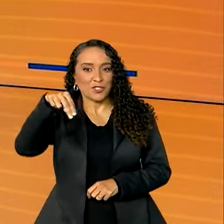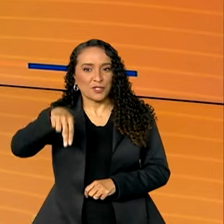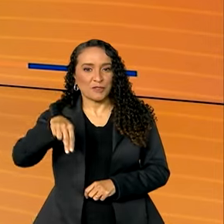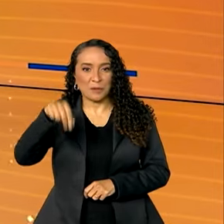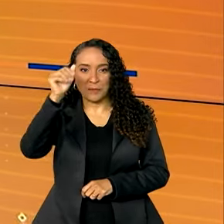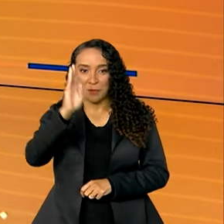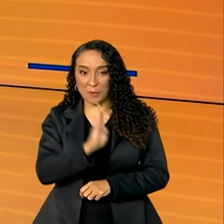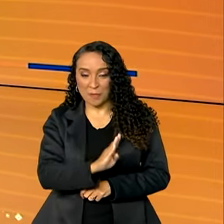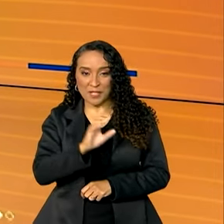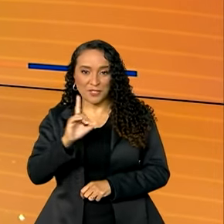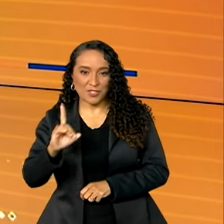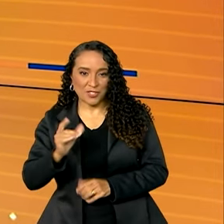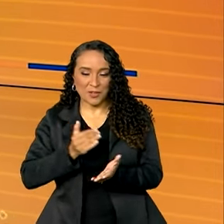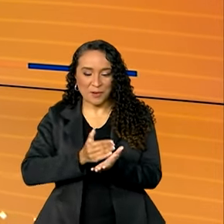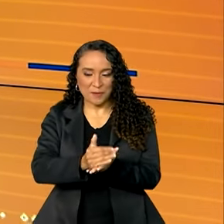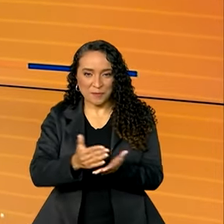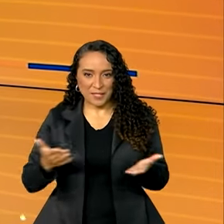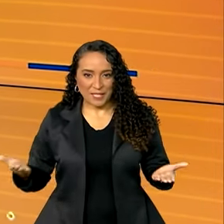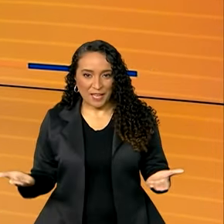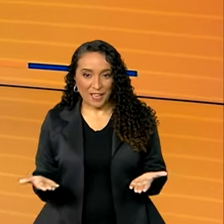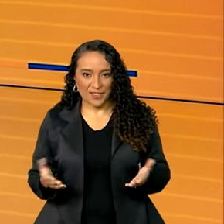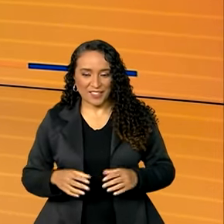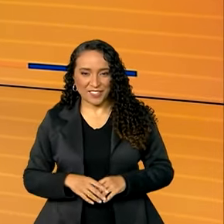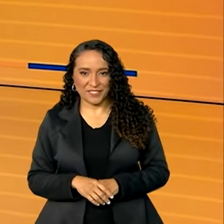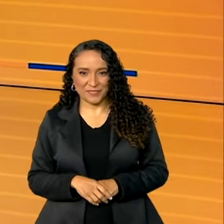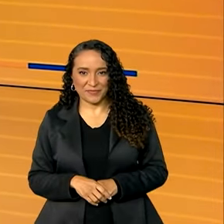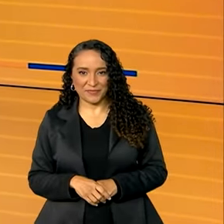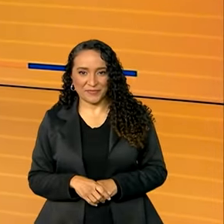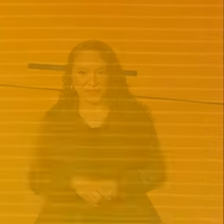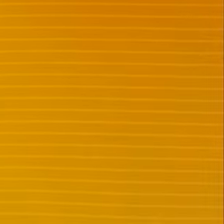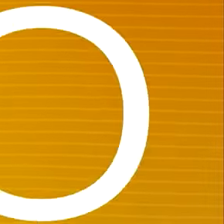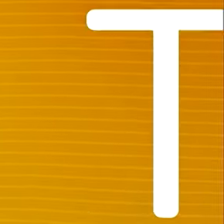20 de novembro, o Brasil em Dia começa agora.